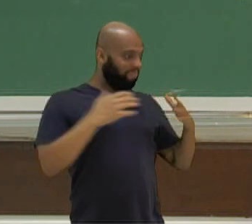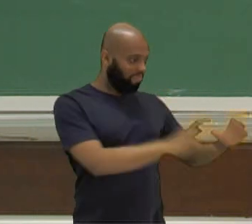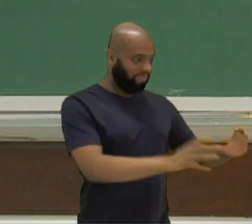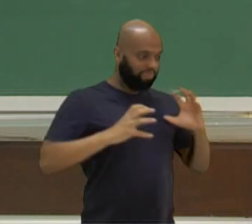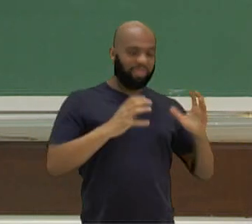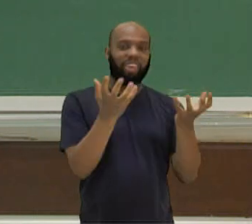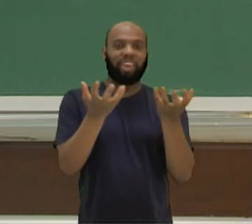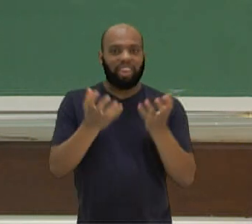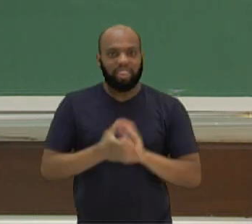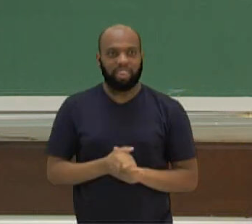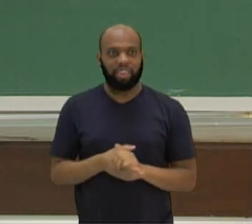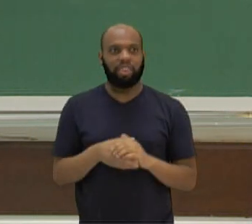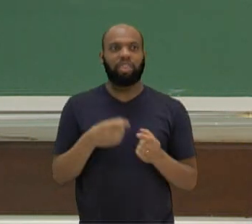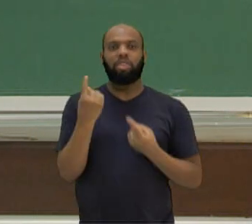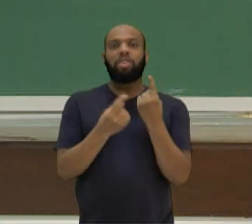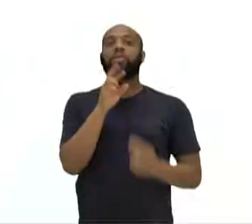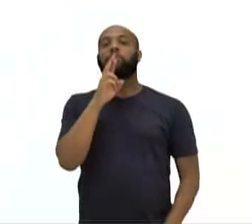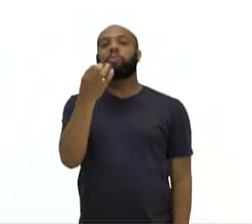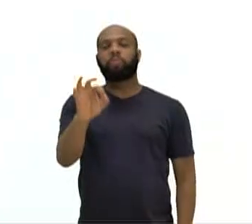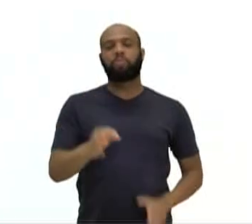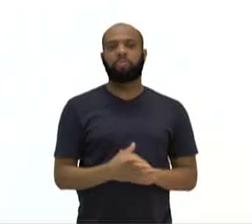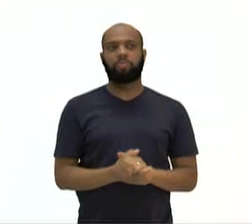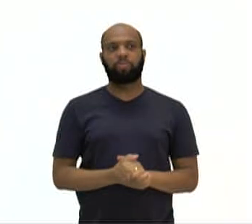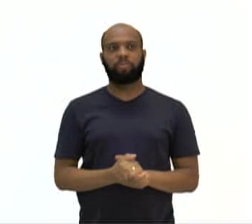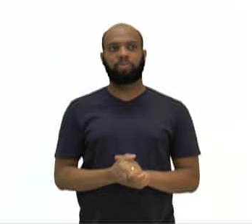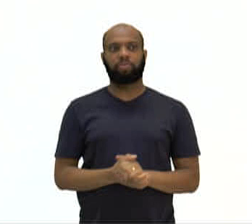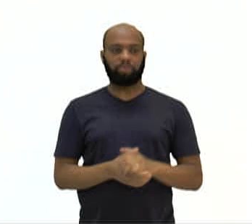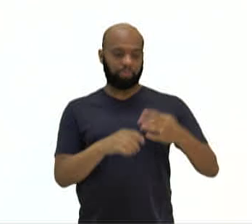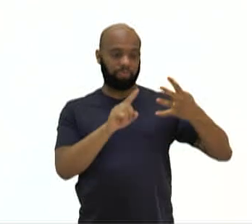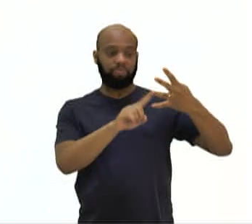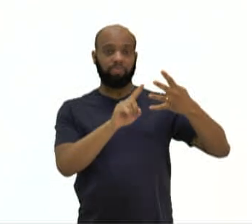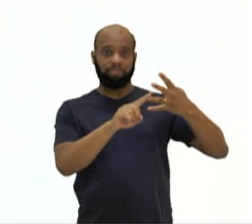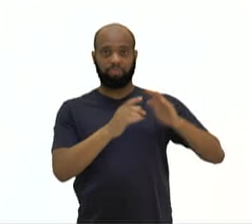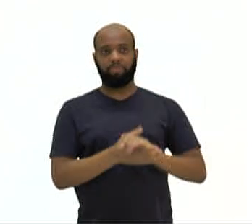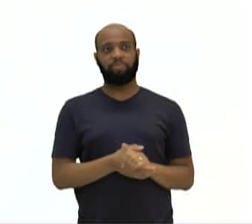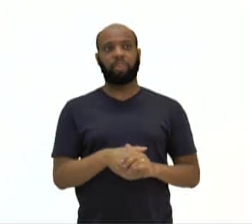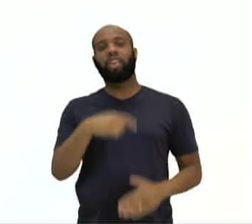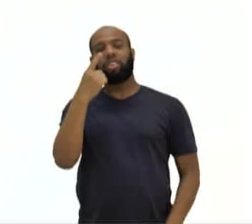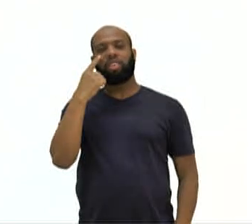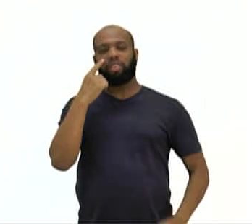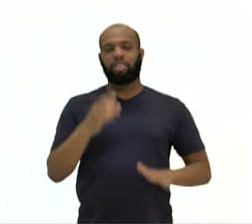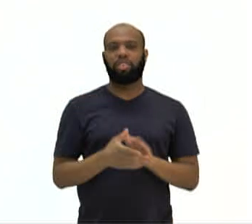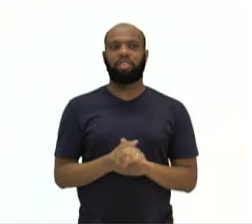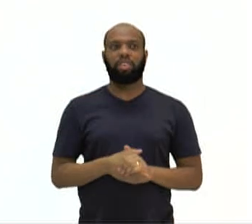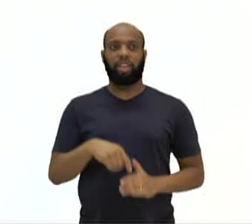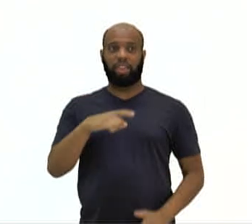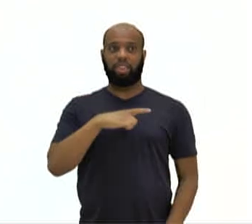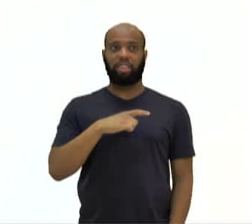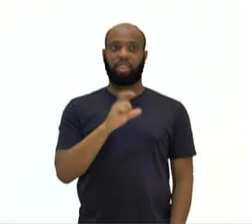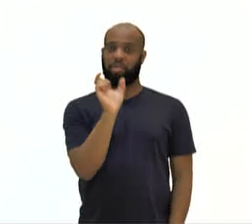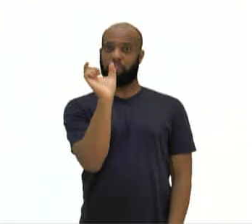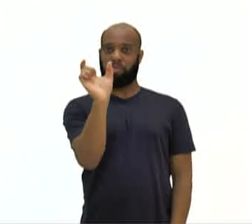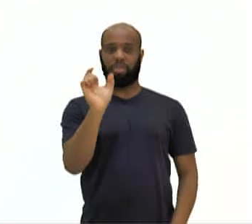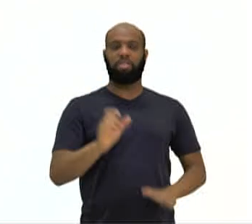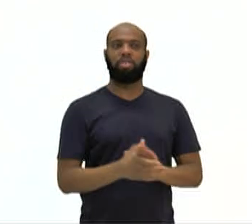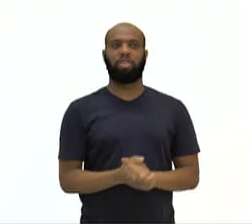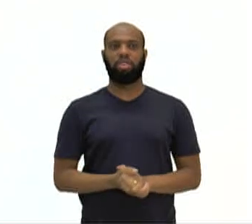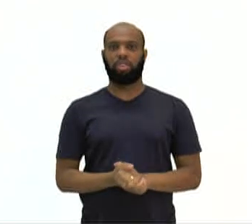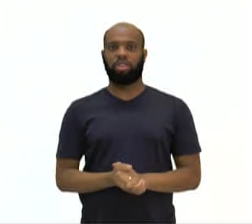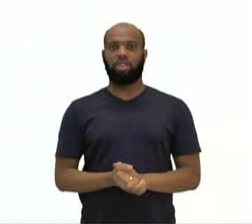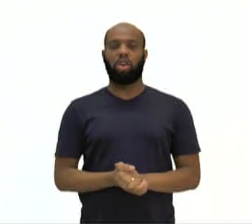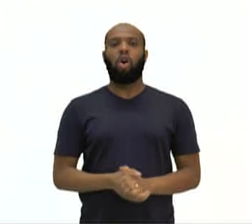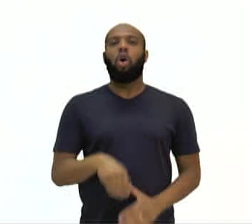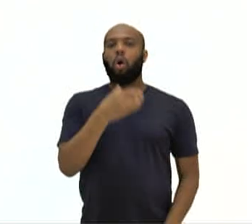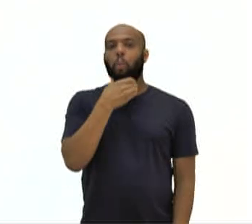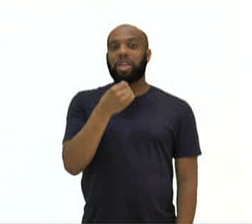a bola. Qual que é a resposta? Observe, então, essa expressão aqui, ó, o